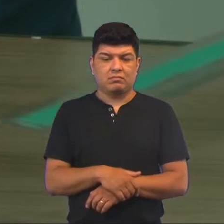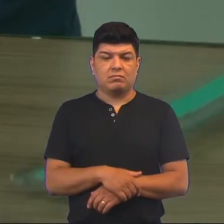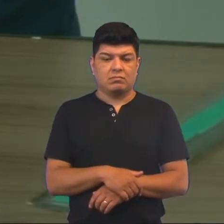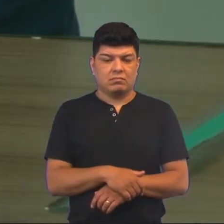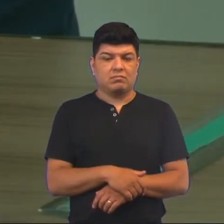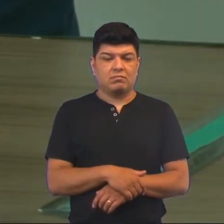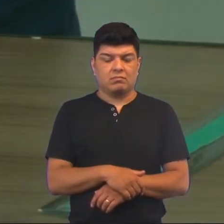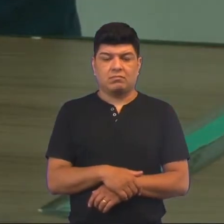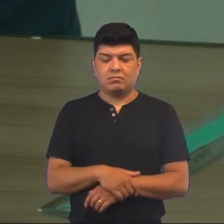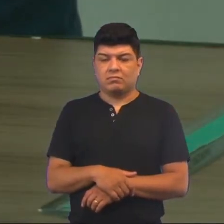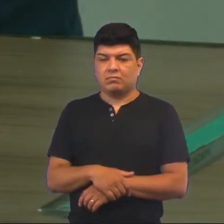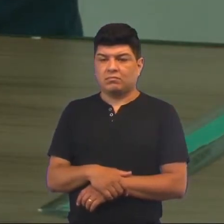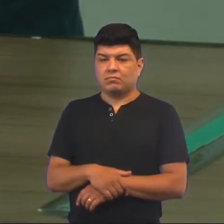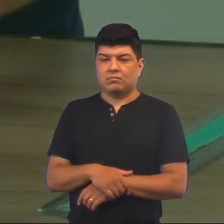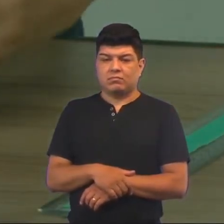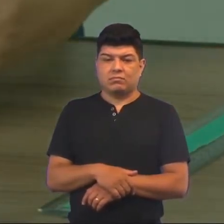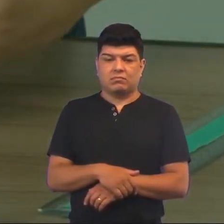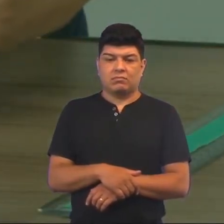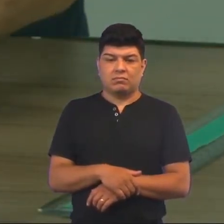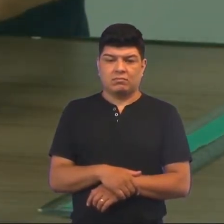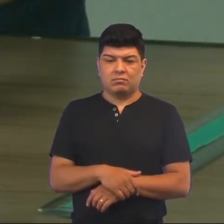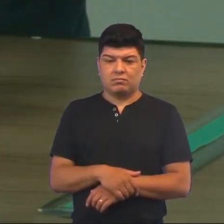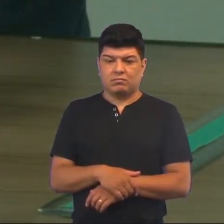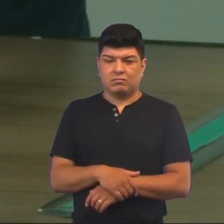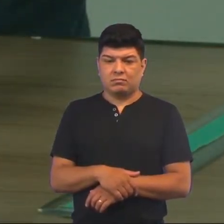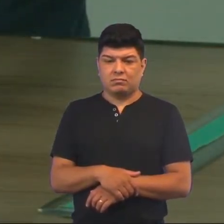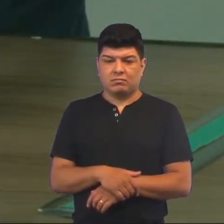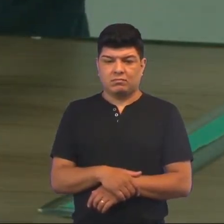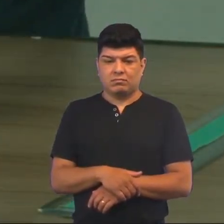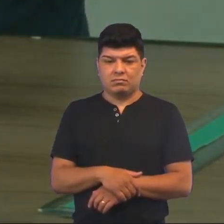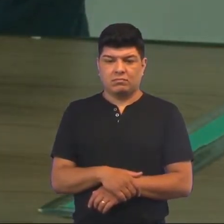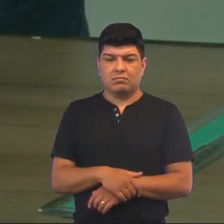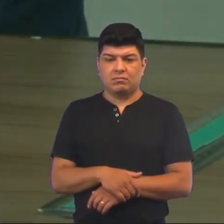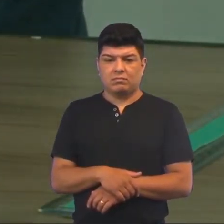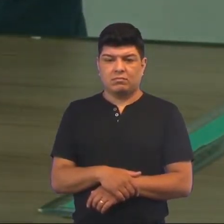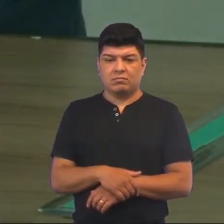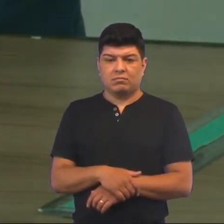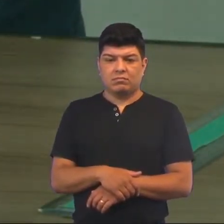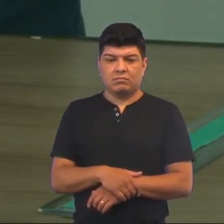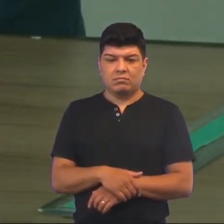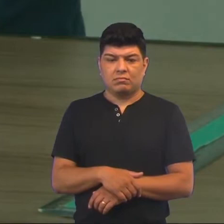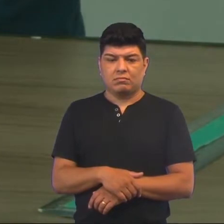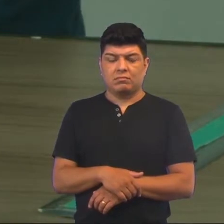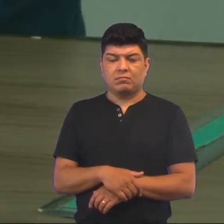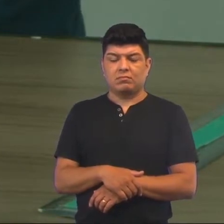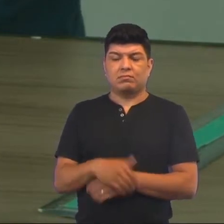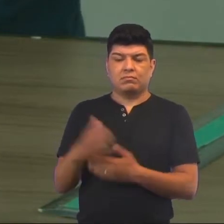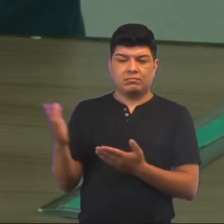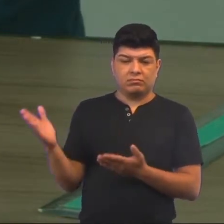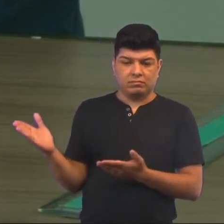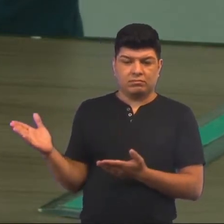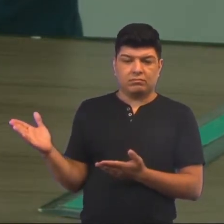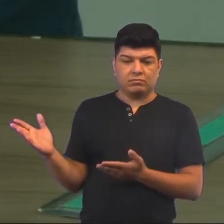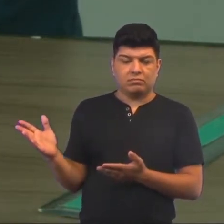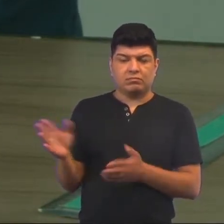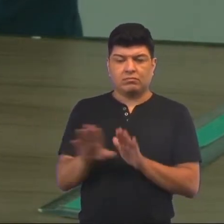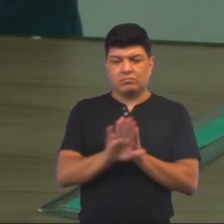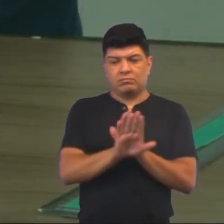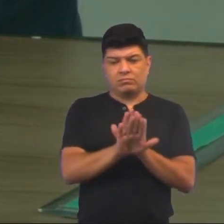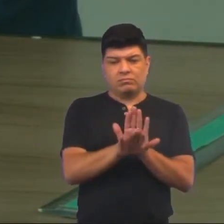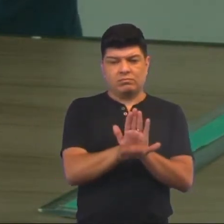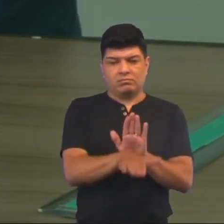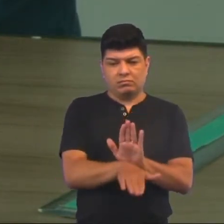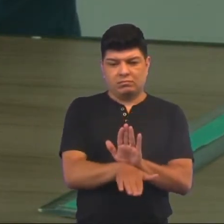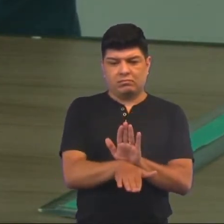vendo? Eu vou fazer uma inclinação, é claro que isso não se faz lá na hora, olha só, você tá vendo a projeção da